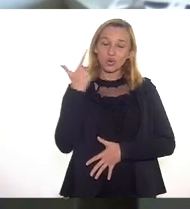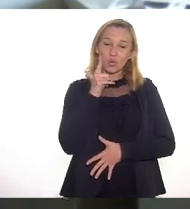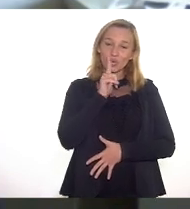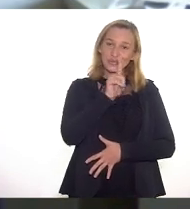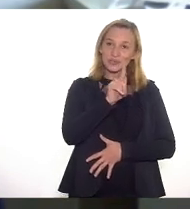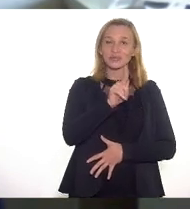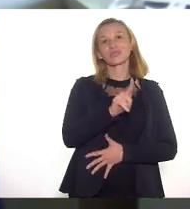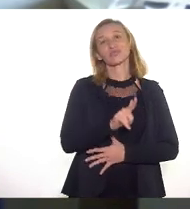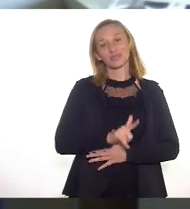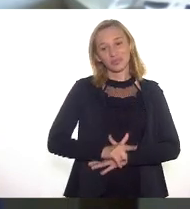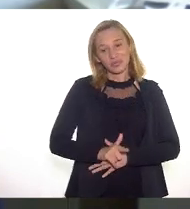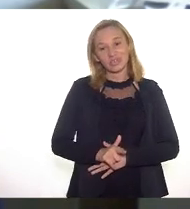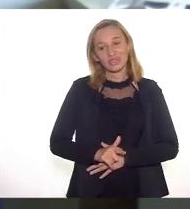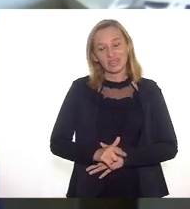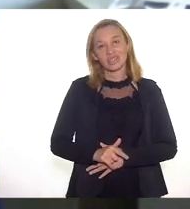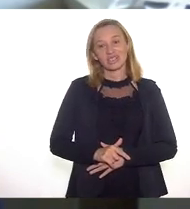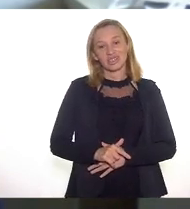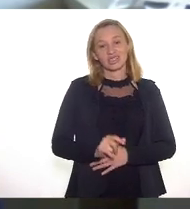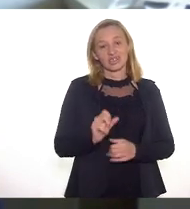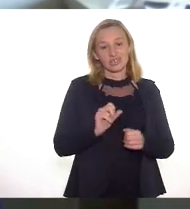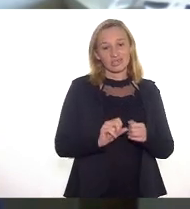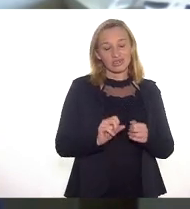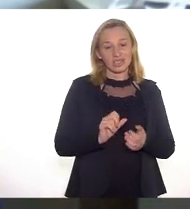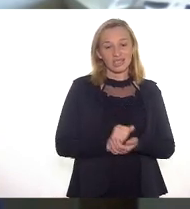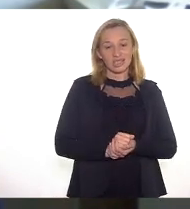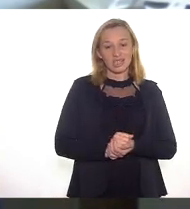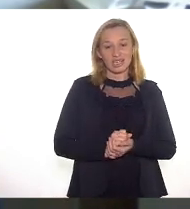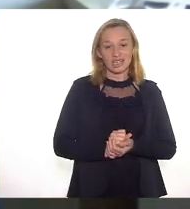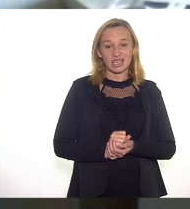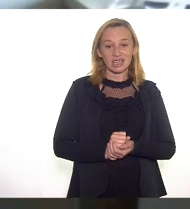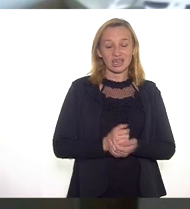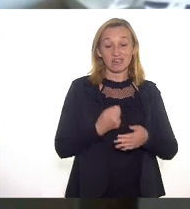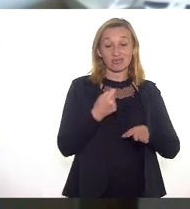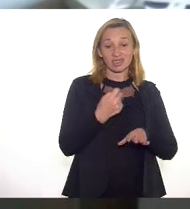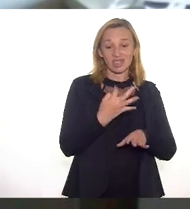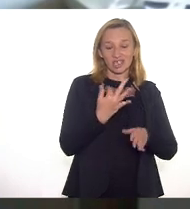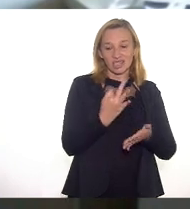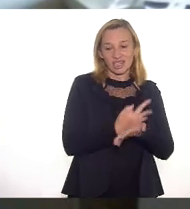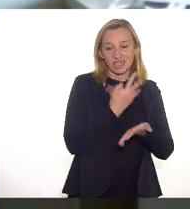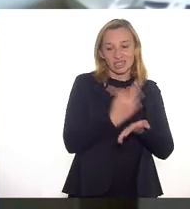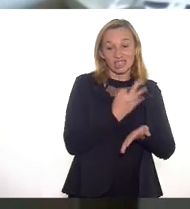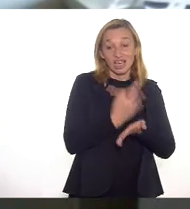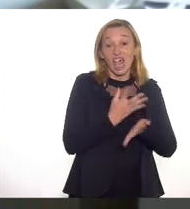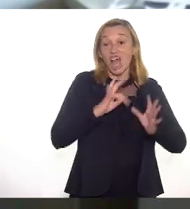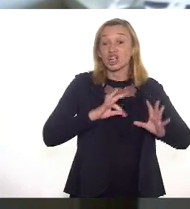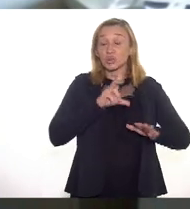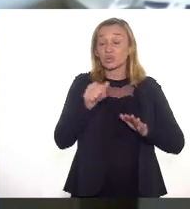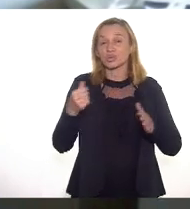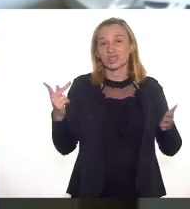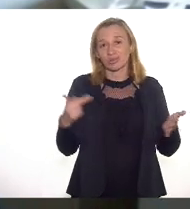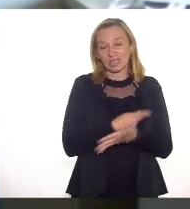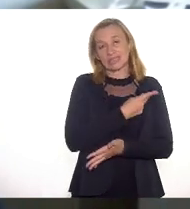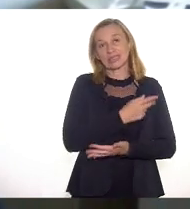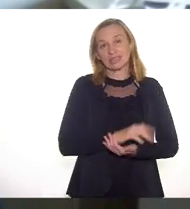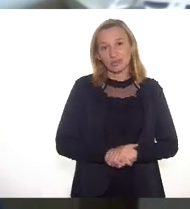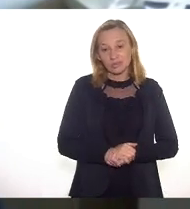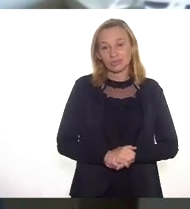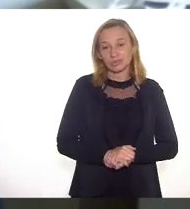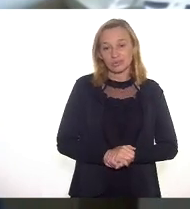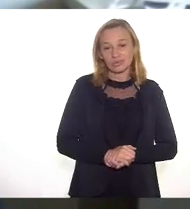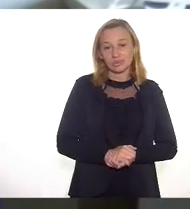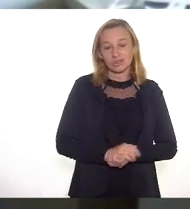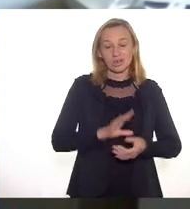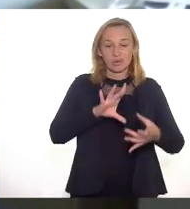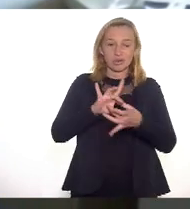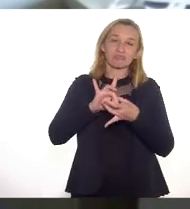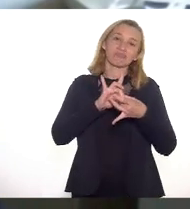conseguiram fazer do polo de resistência a tudo que estava acontecendo uma